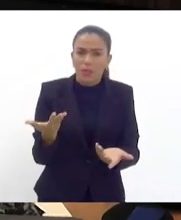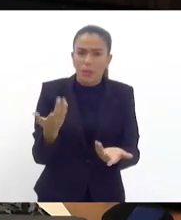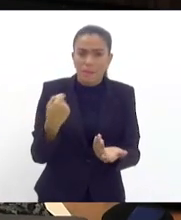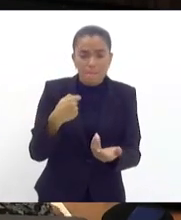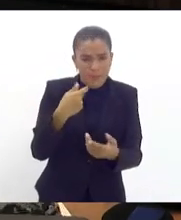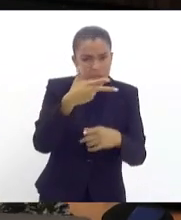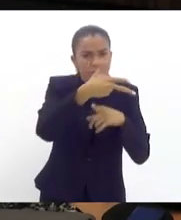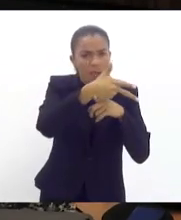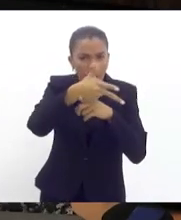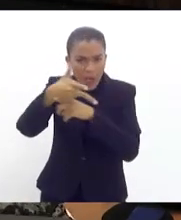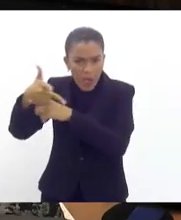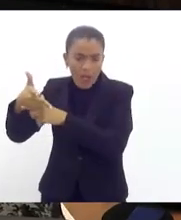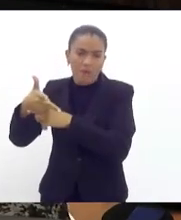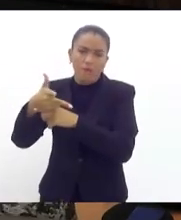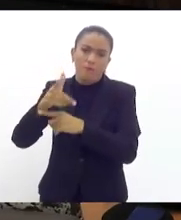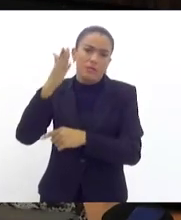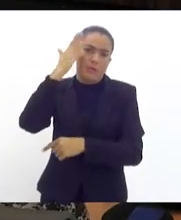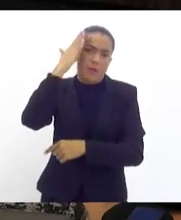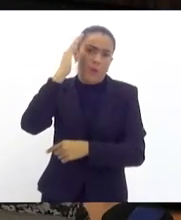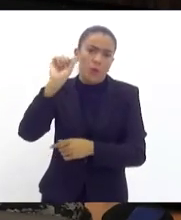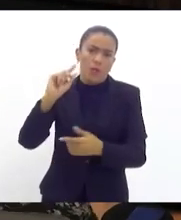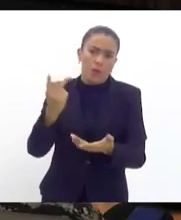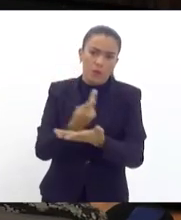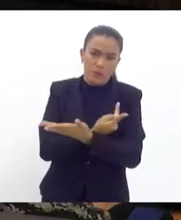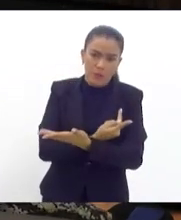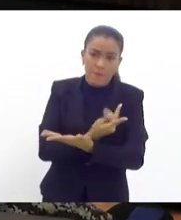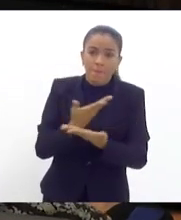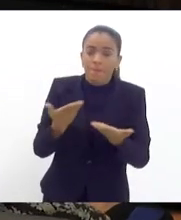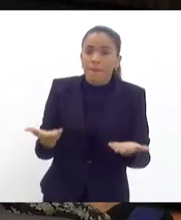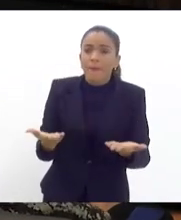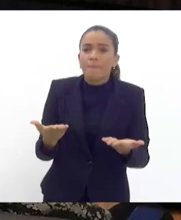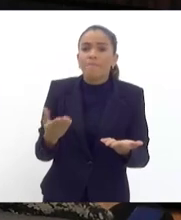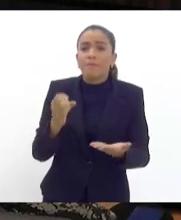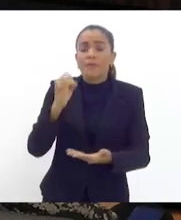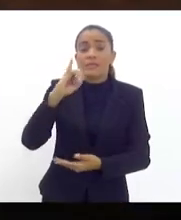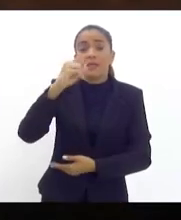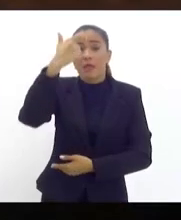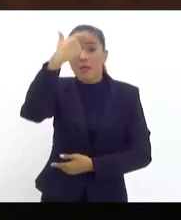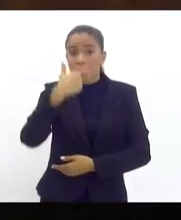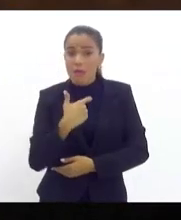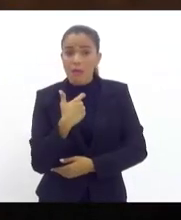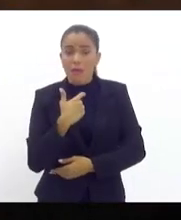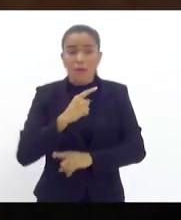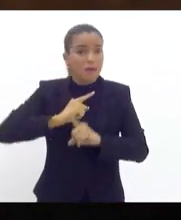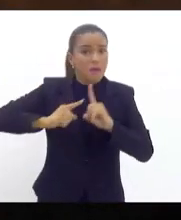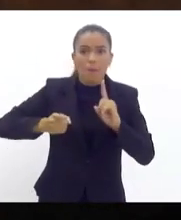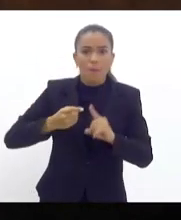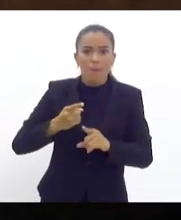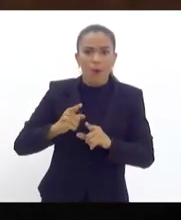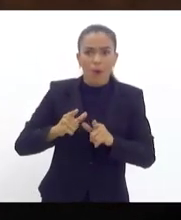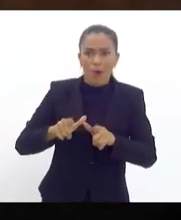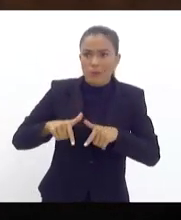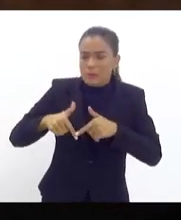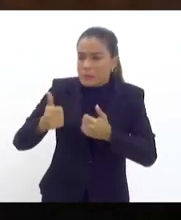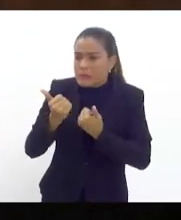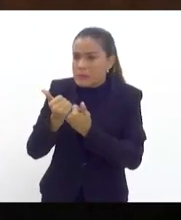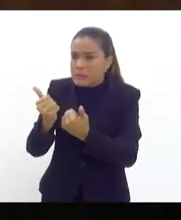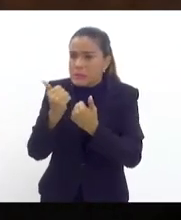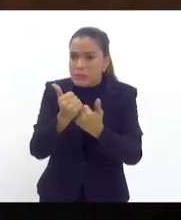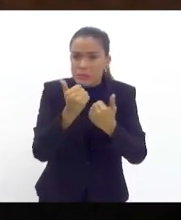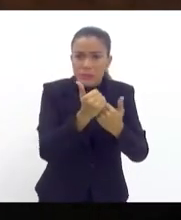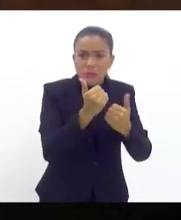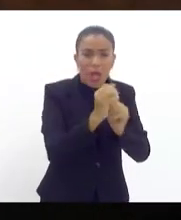filmar para ver o que que tá acontecendo Então o seguinte se eu não posso fazer nada para auxiliar ou